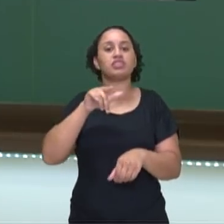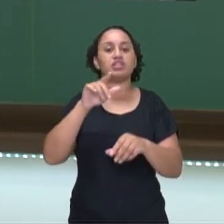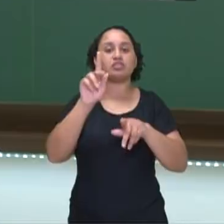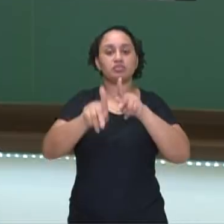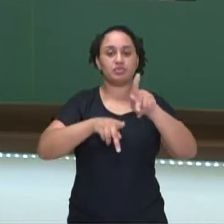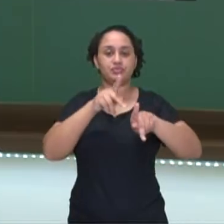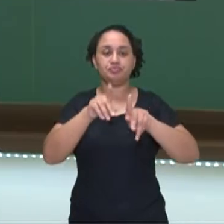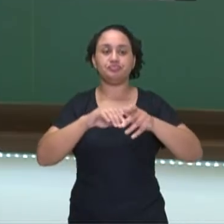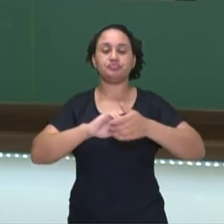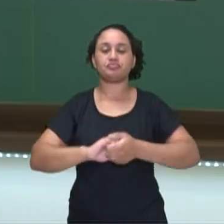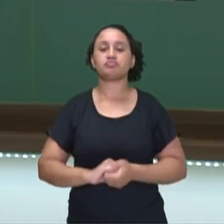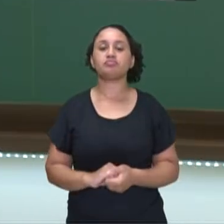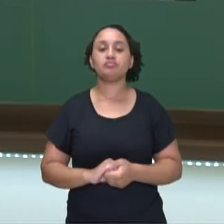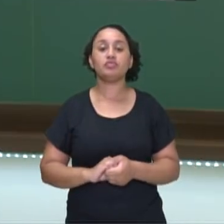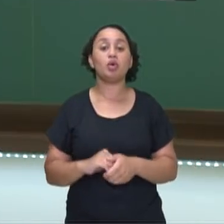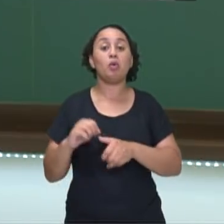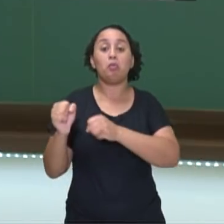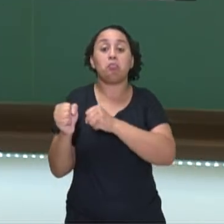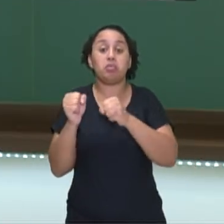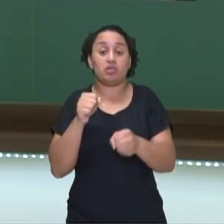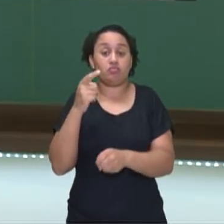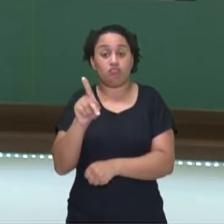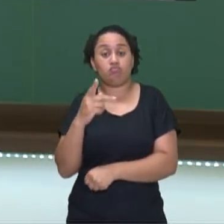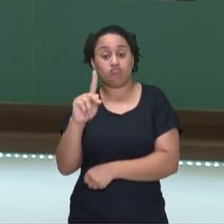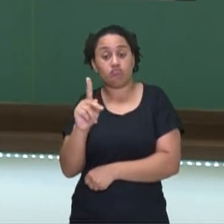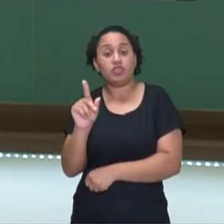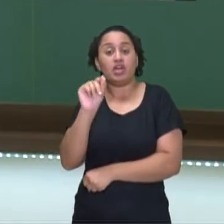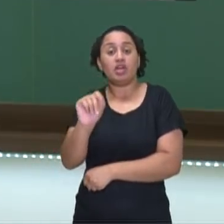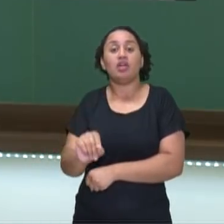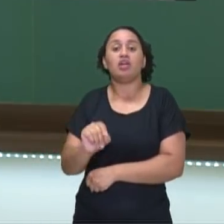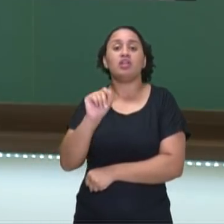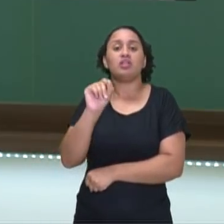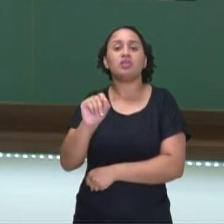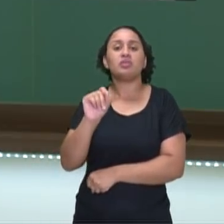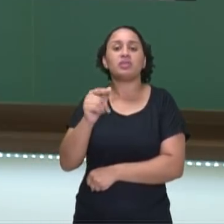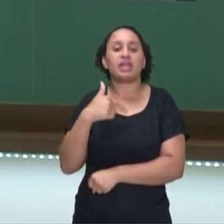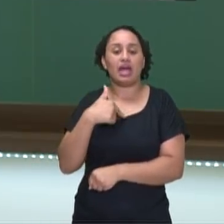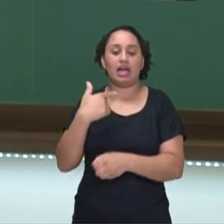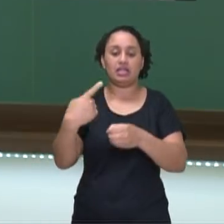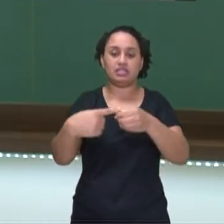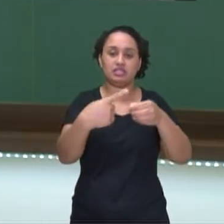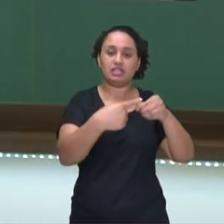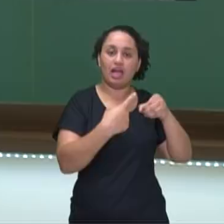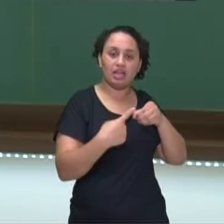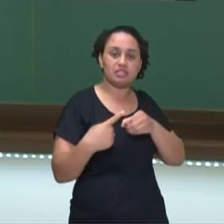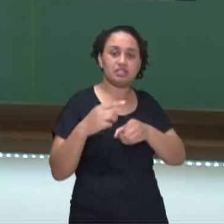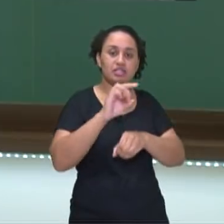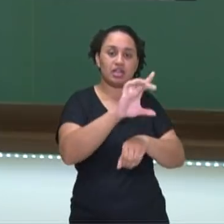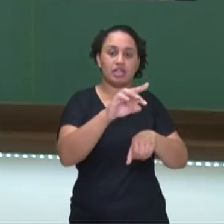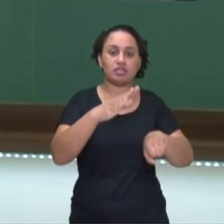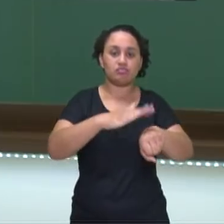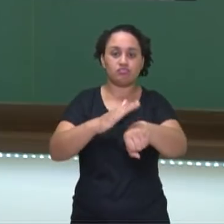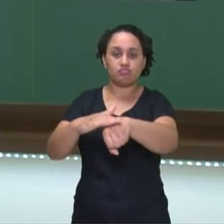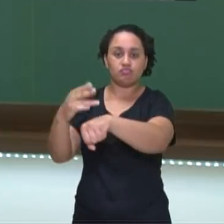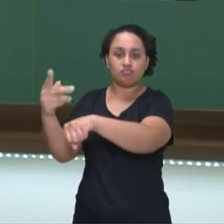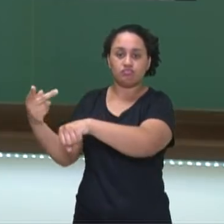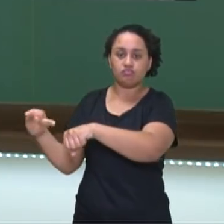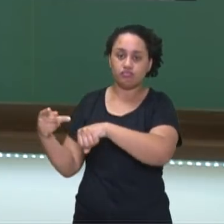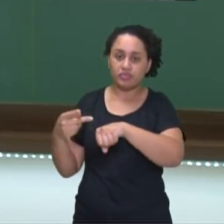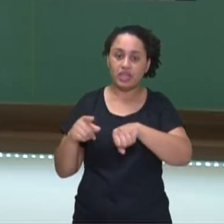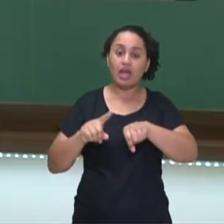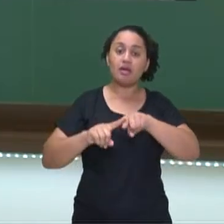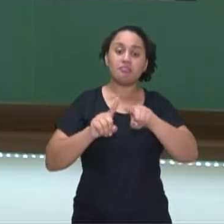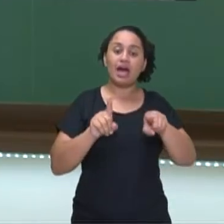iorubás. O poder dele era tão grande que mesmo as cidades sendo independentes entre si, mas Ifé sendo